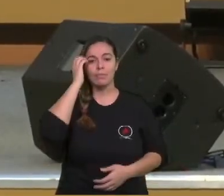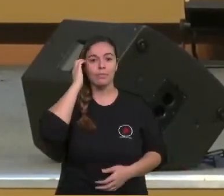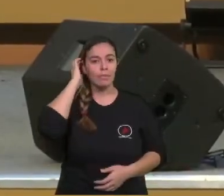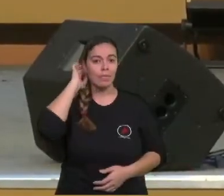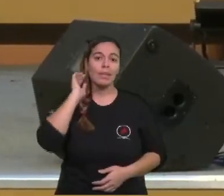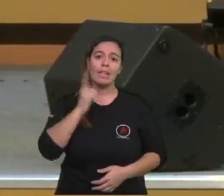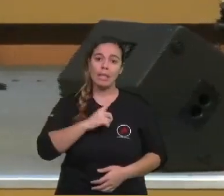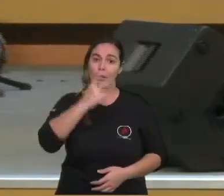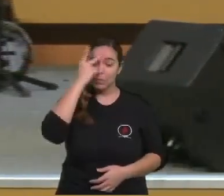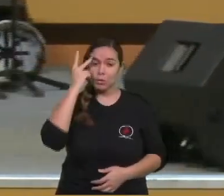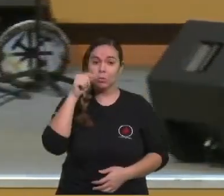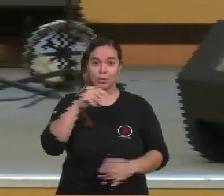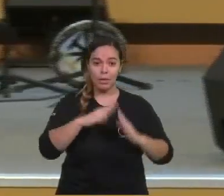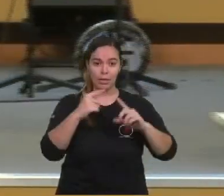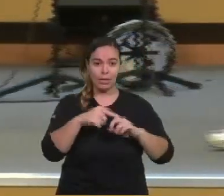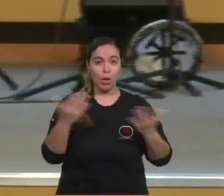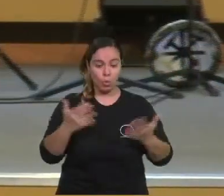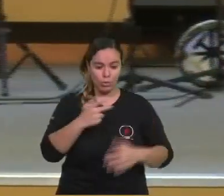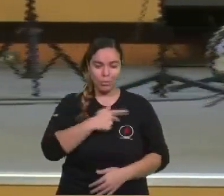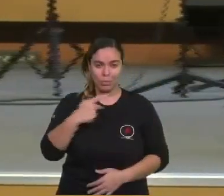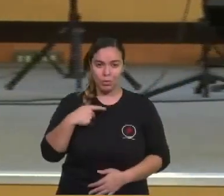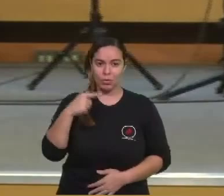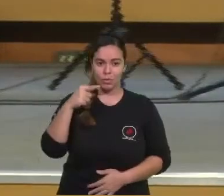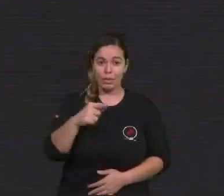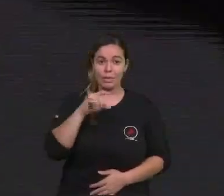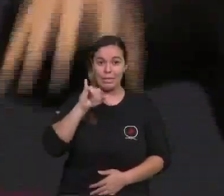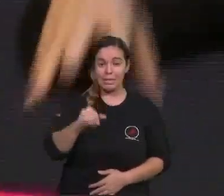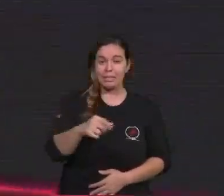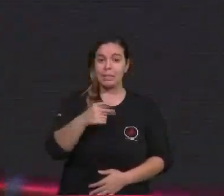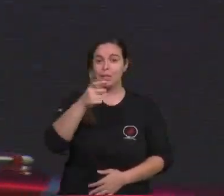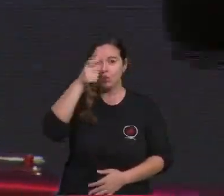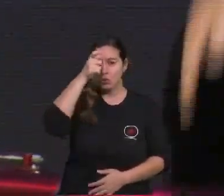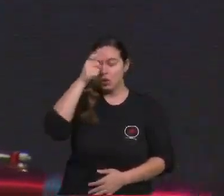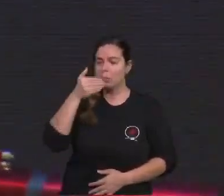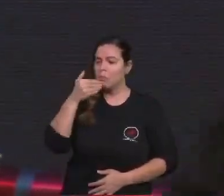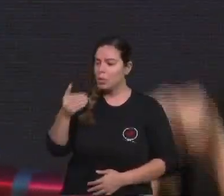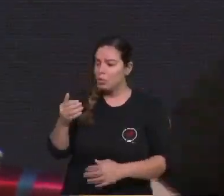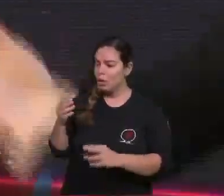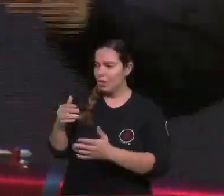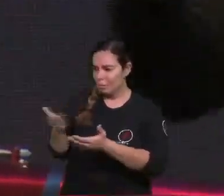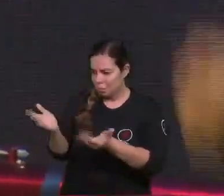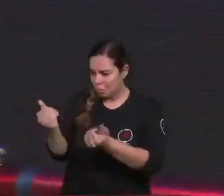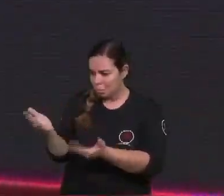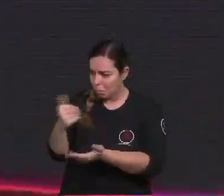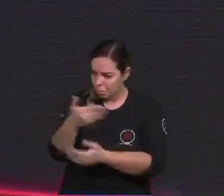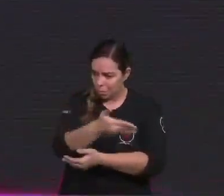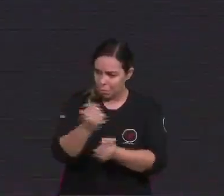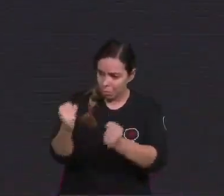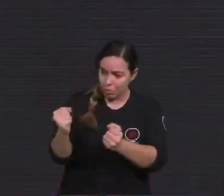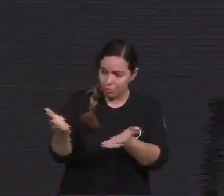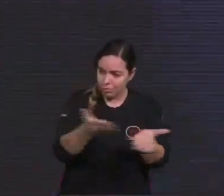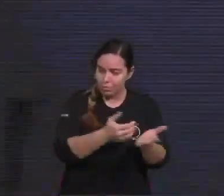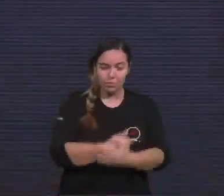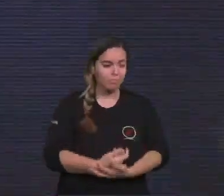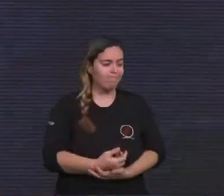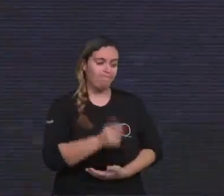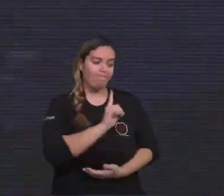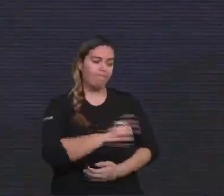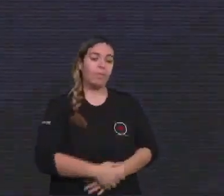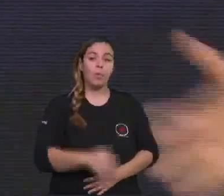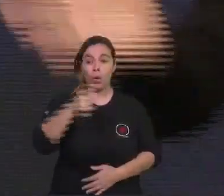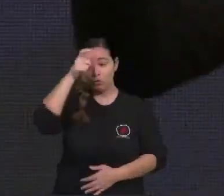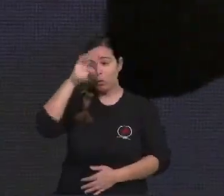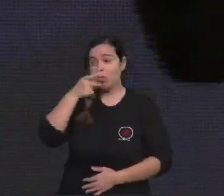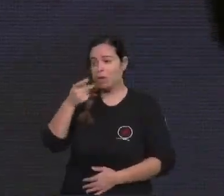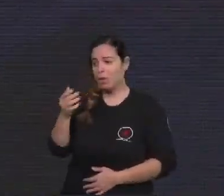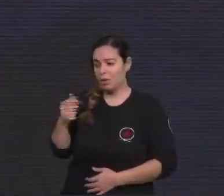Tem gente lá na igreja, que eu vou falar para você que hoje eu sou pastor, que se o diabo aparecer lá e me pedir referência para levar, eu não dou. O diabo fala, eu vou